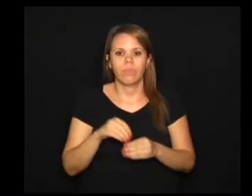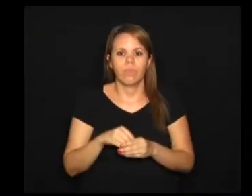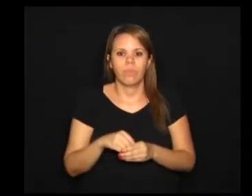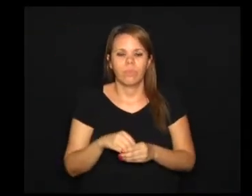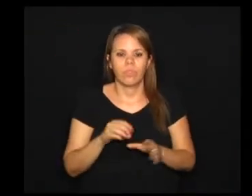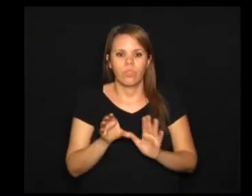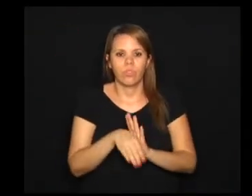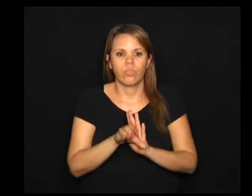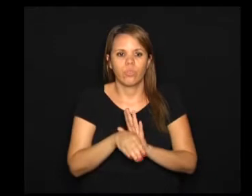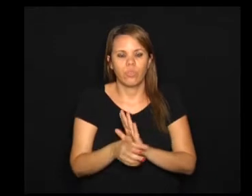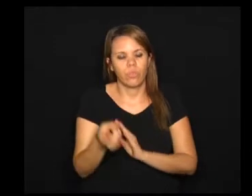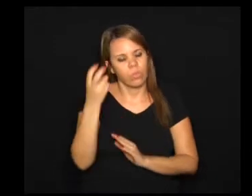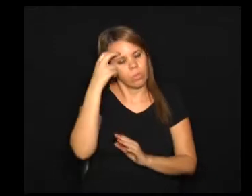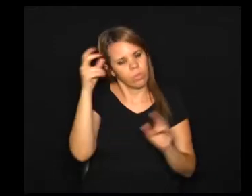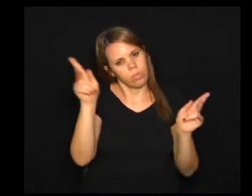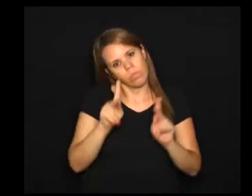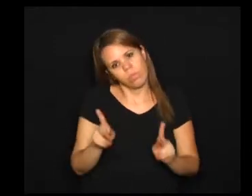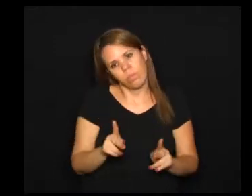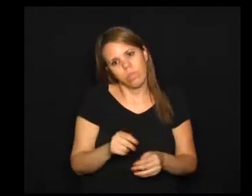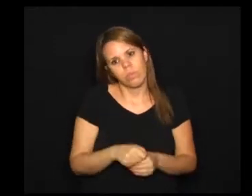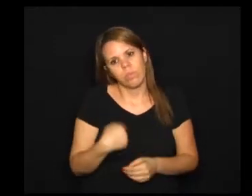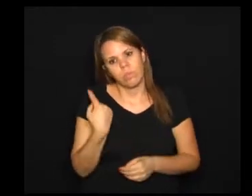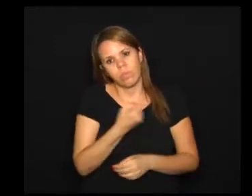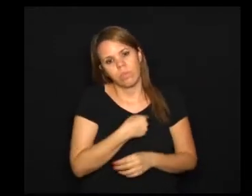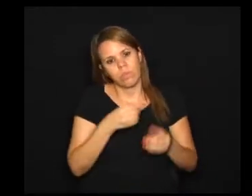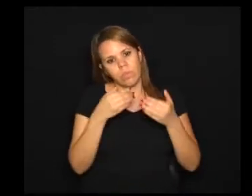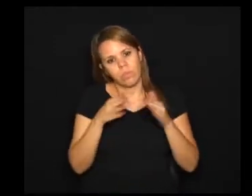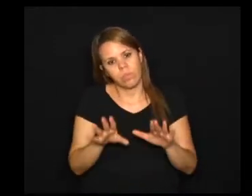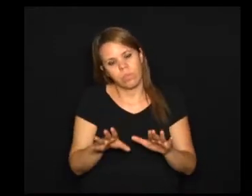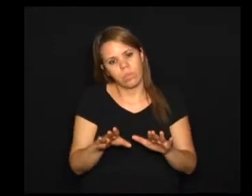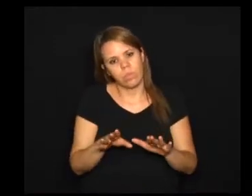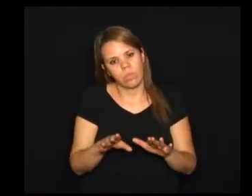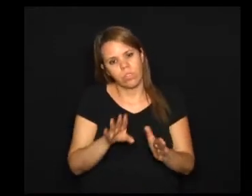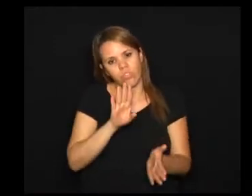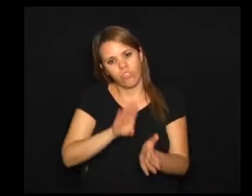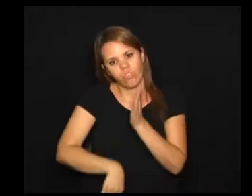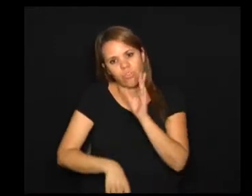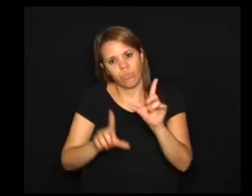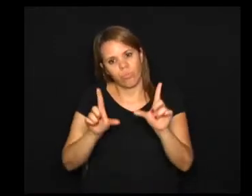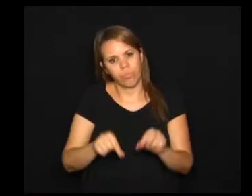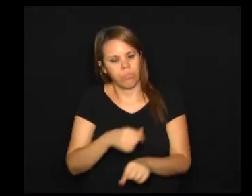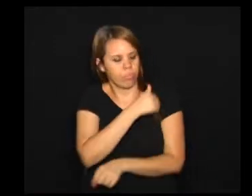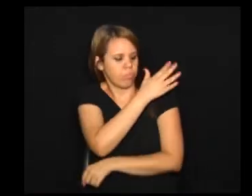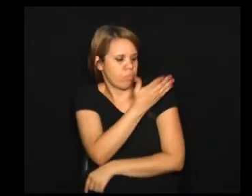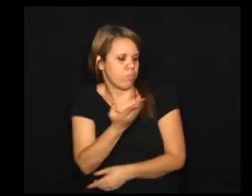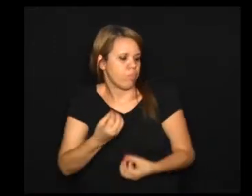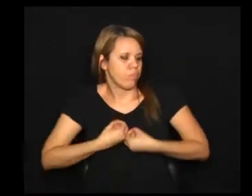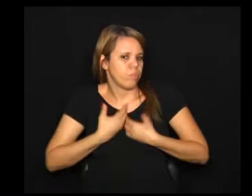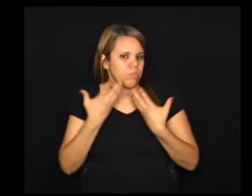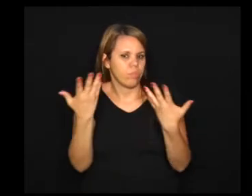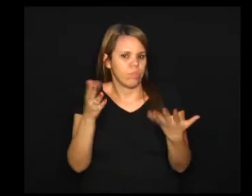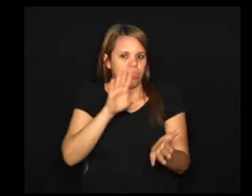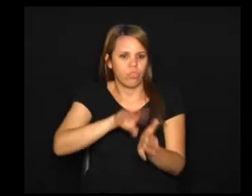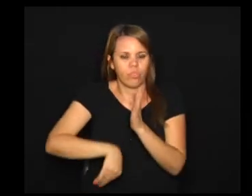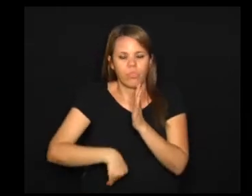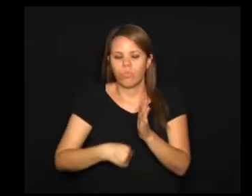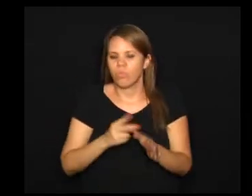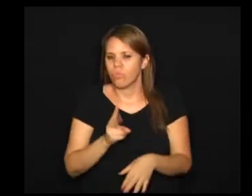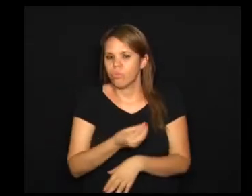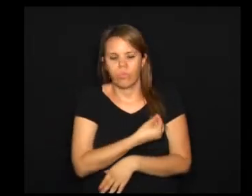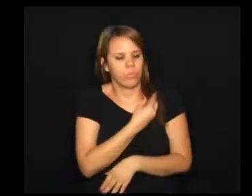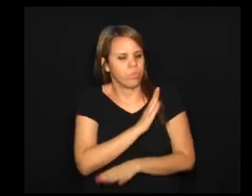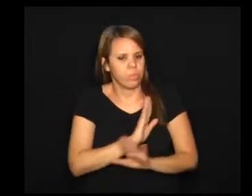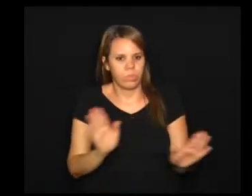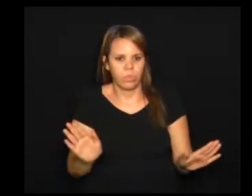nosso conceito de cultura de paz, e para a gente liberar o preconceito que existe dentro de nós, para que a gente não carregue o preconceito conosco,